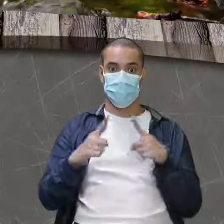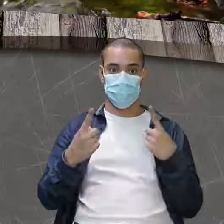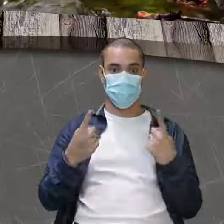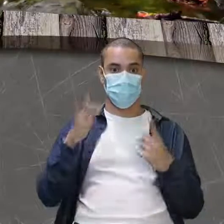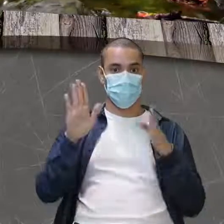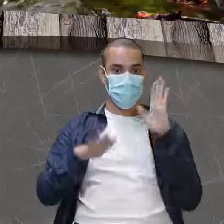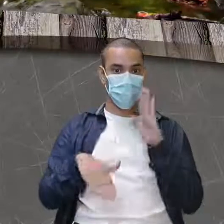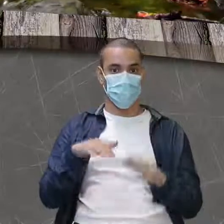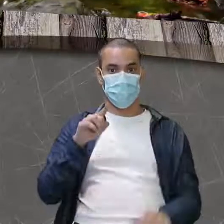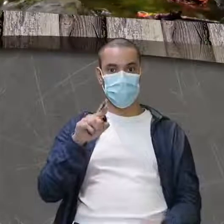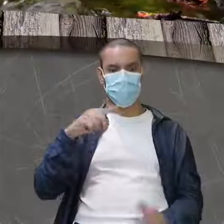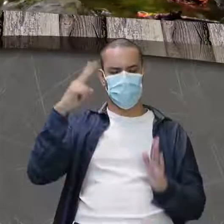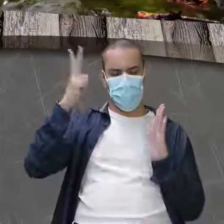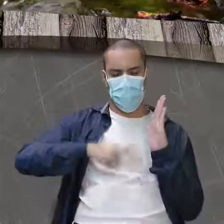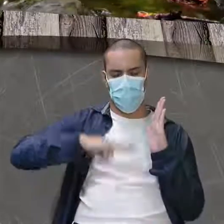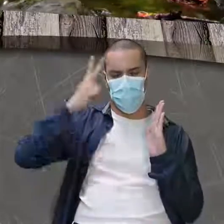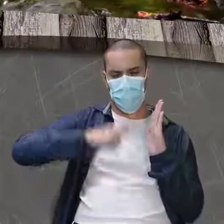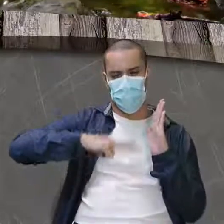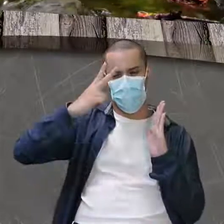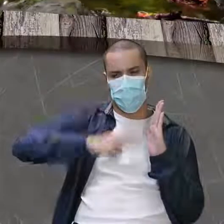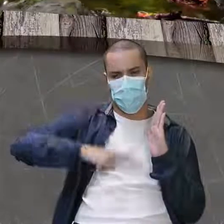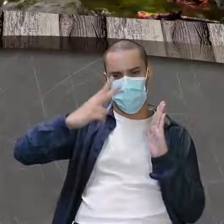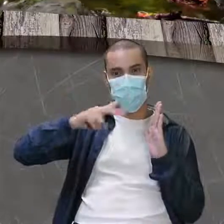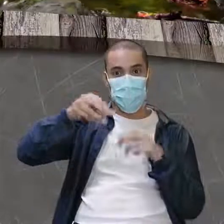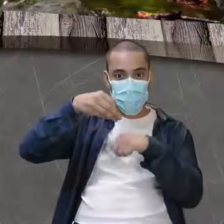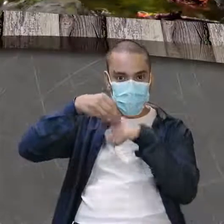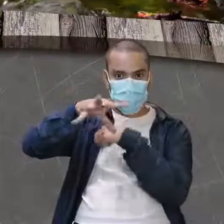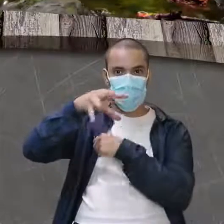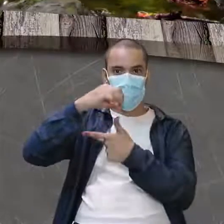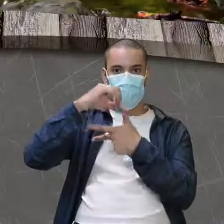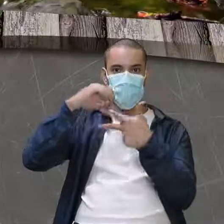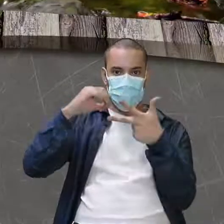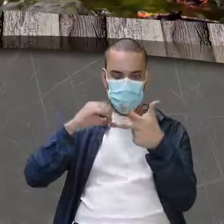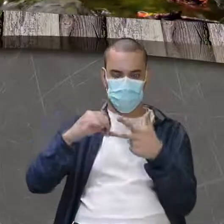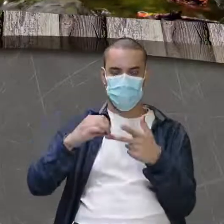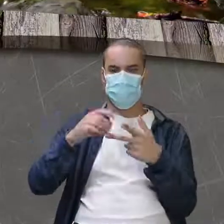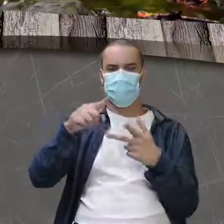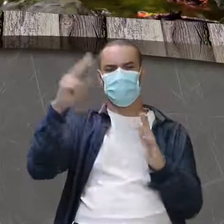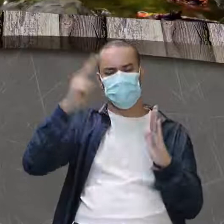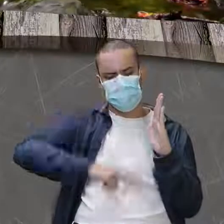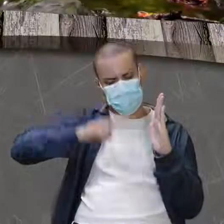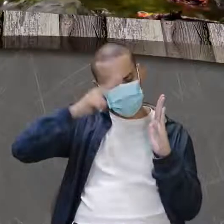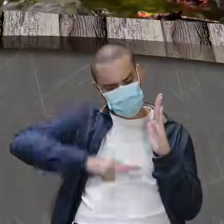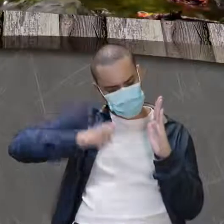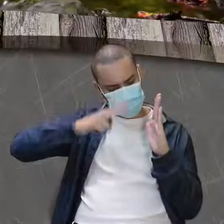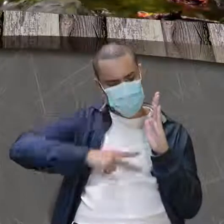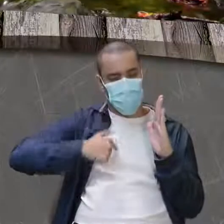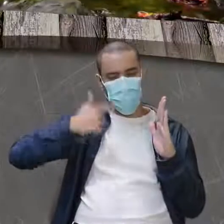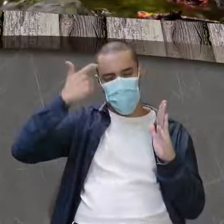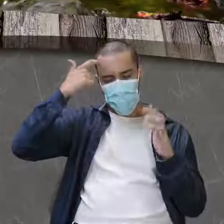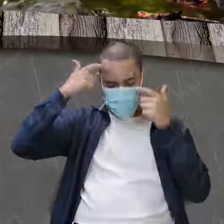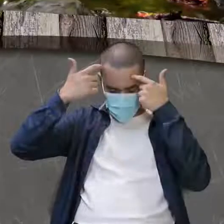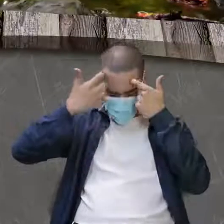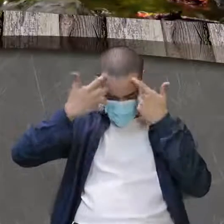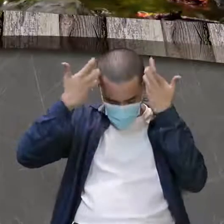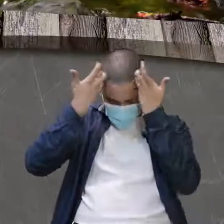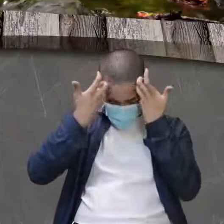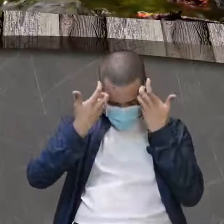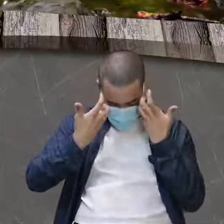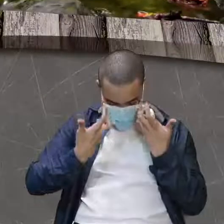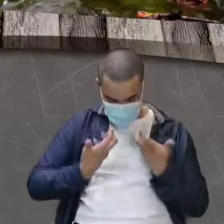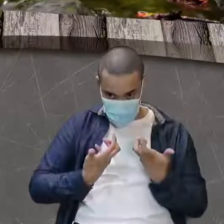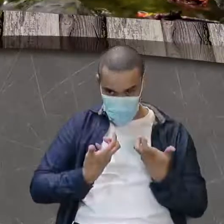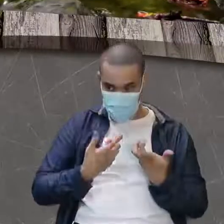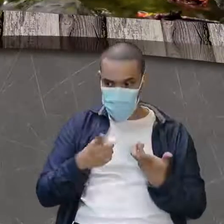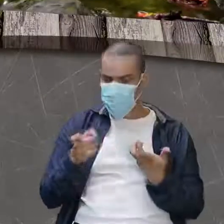vezes, você já leu tantas questões, isso é uma dica de Enem, né? Você já leu tantas questões, você já está com a mente cansada, que